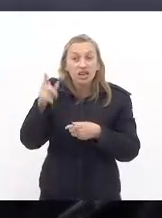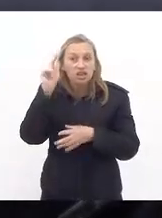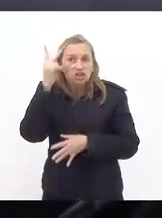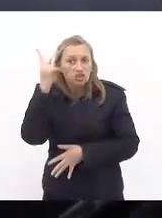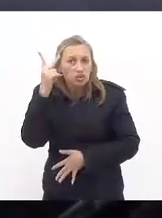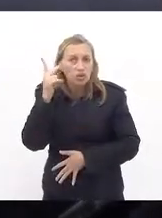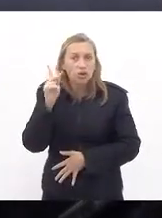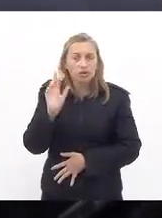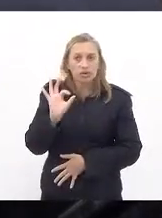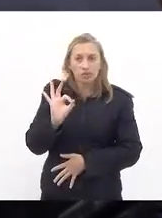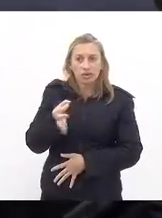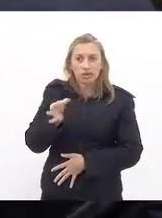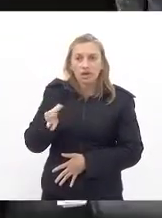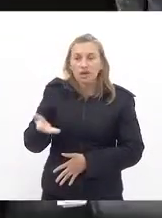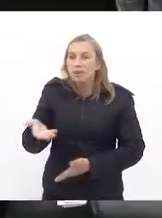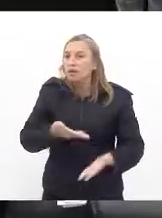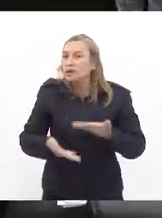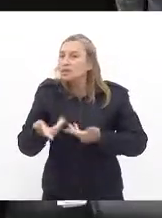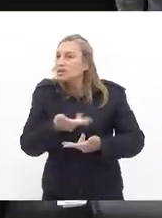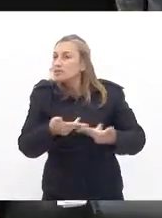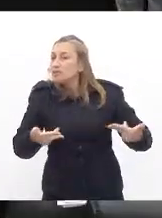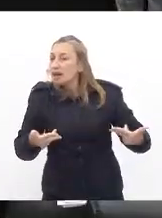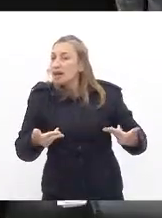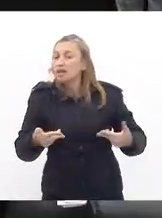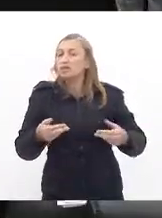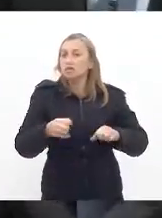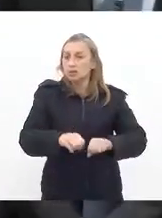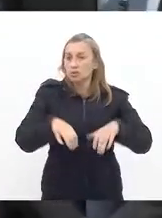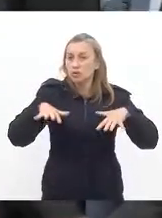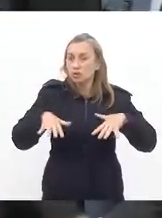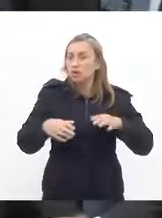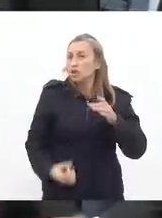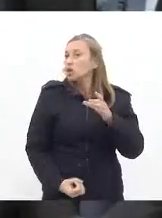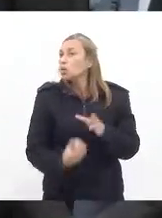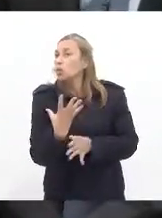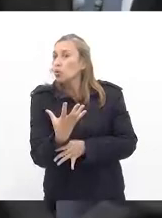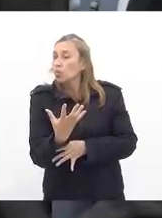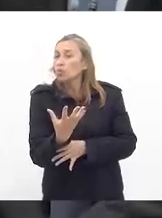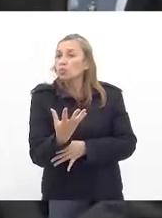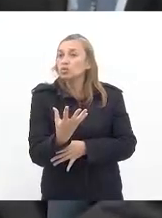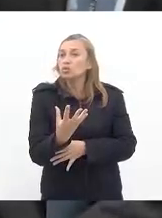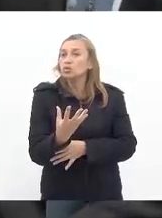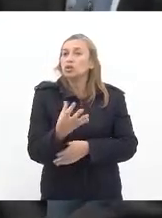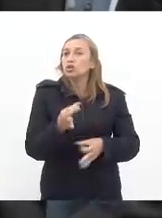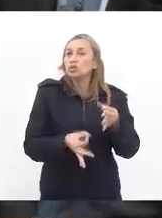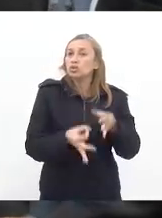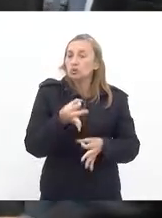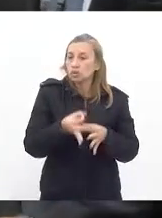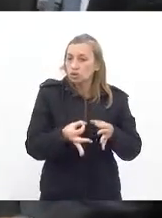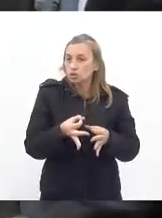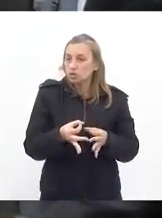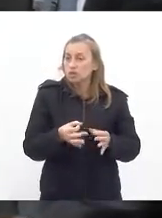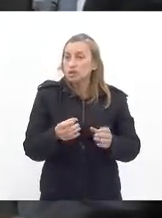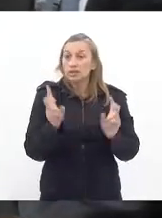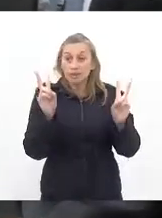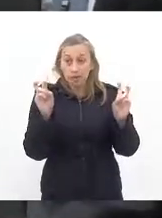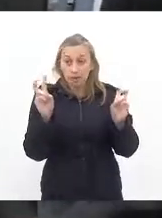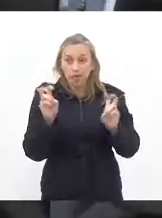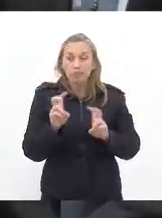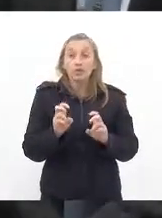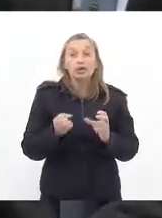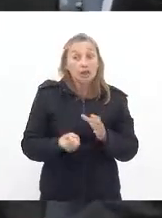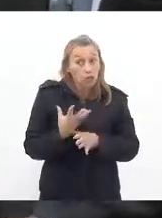historicamente participa de muitos e criou-se uma espécie de jurisprudência nesse tema